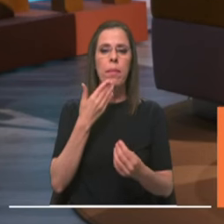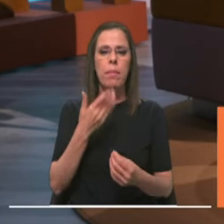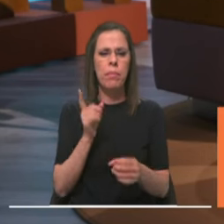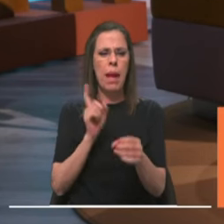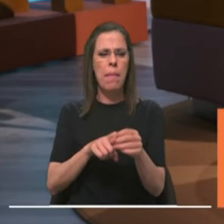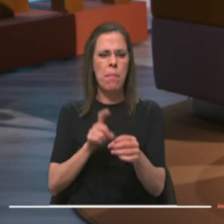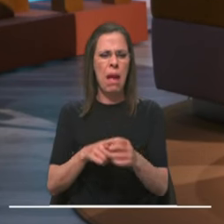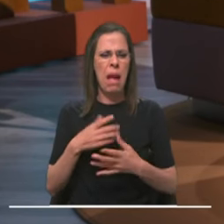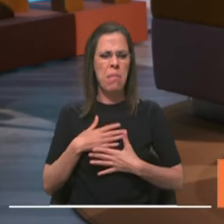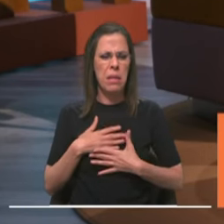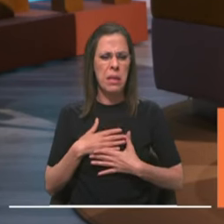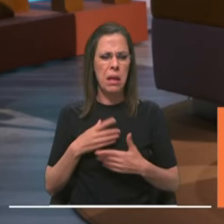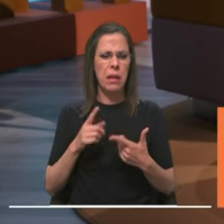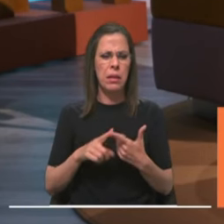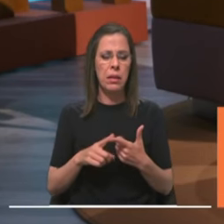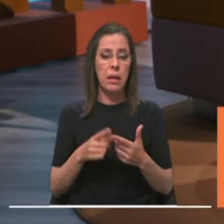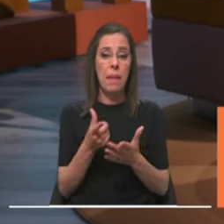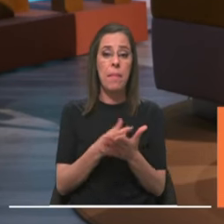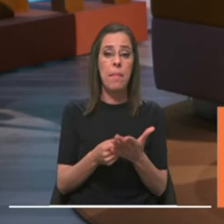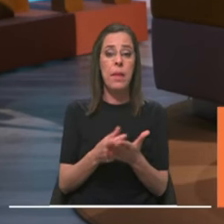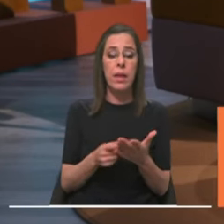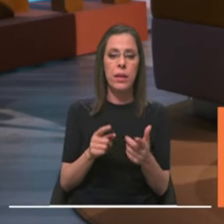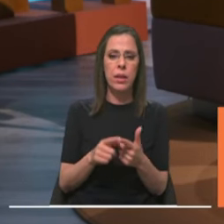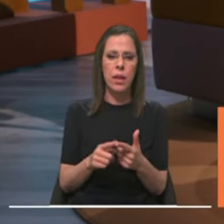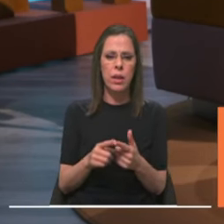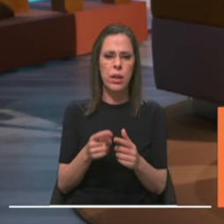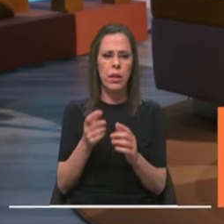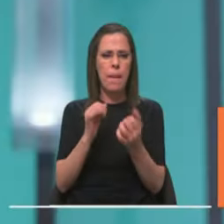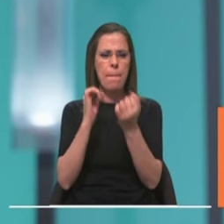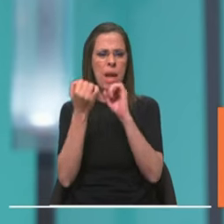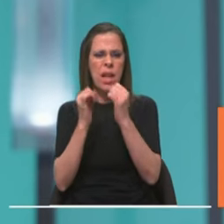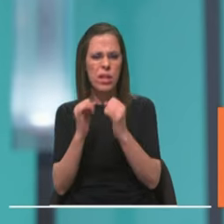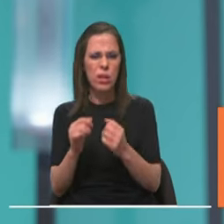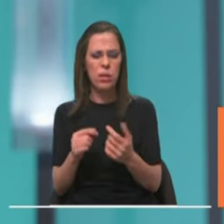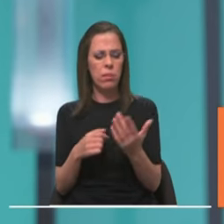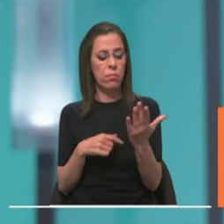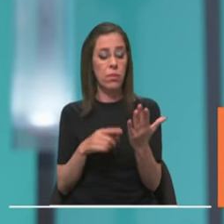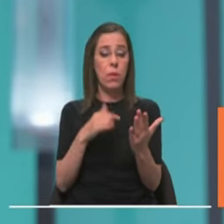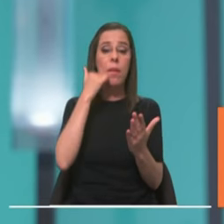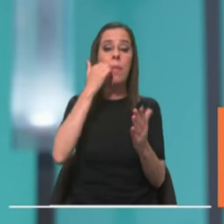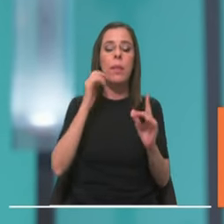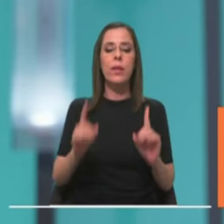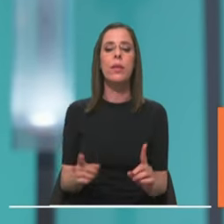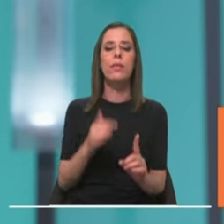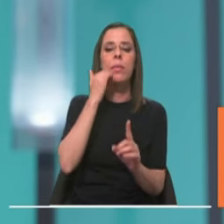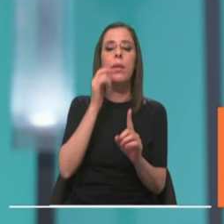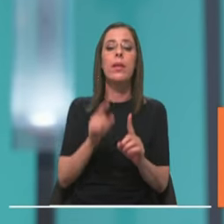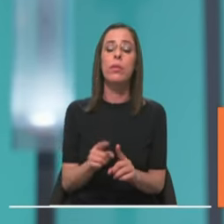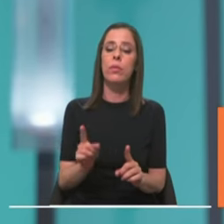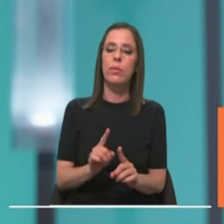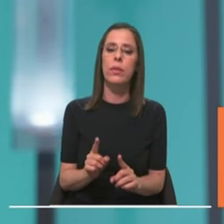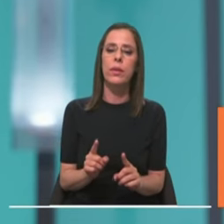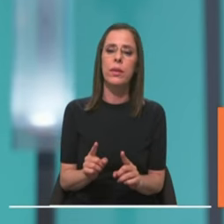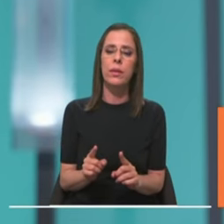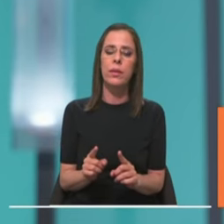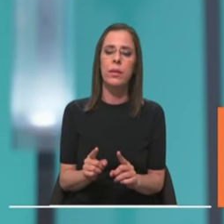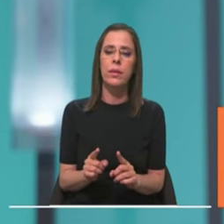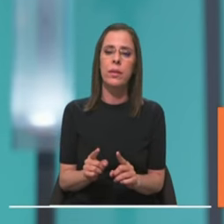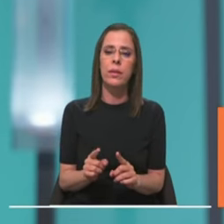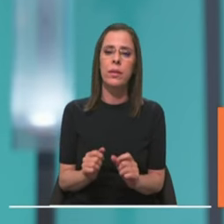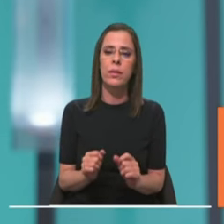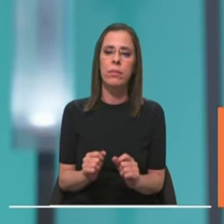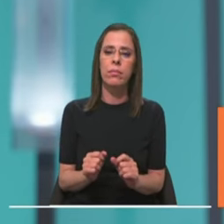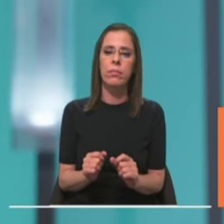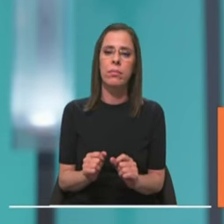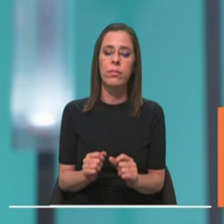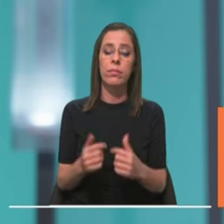de amizade, pedidos de mensagens no Messenger, e o mais grave não foi isso.